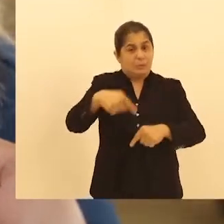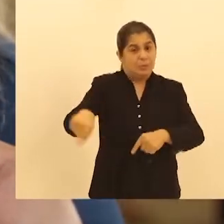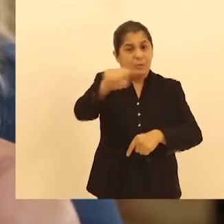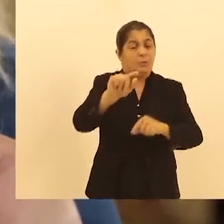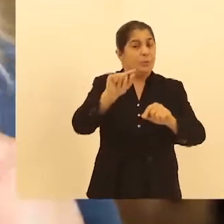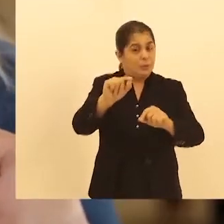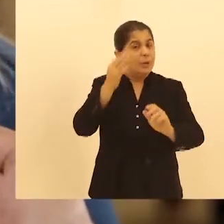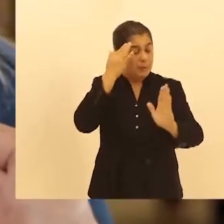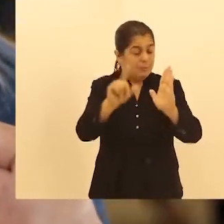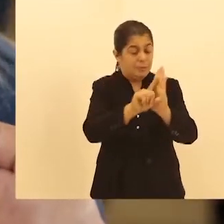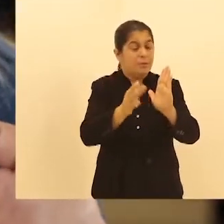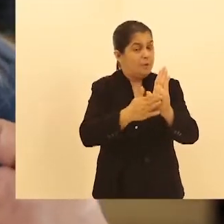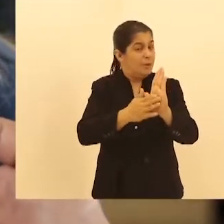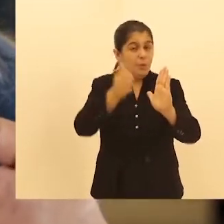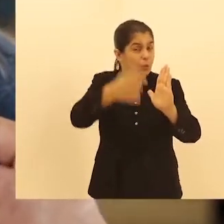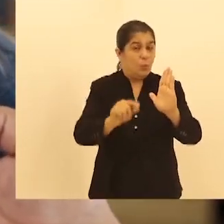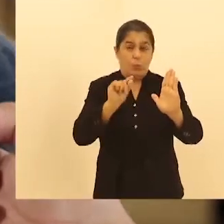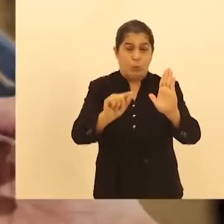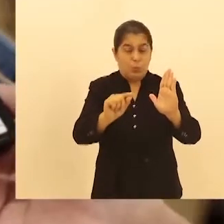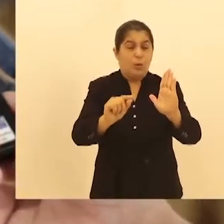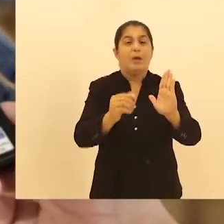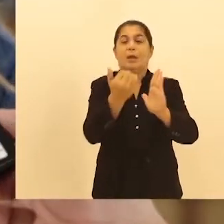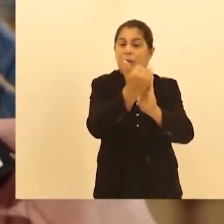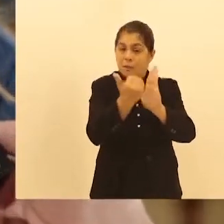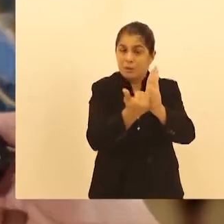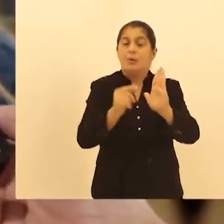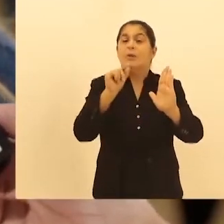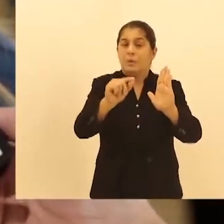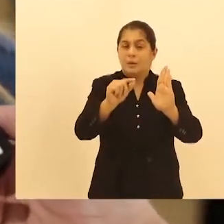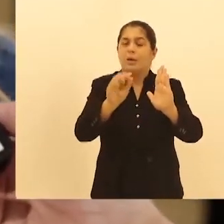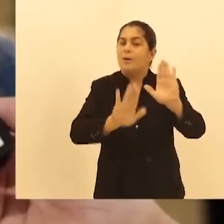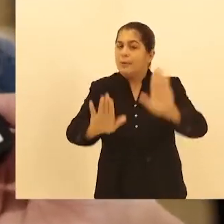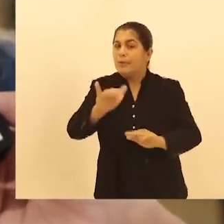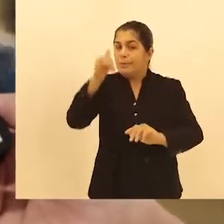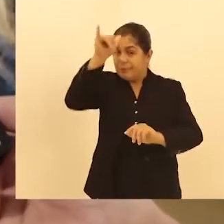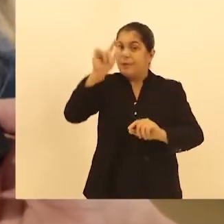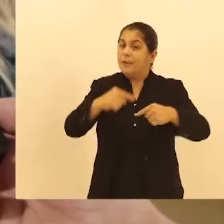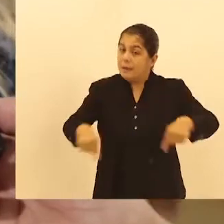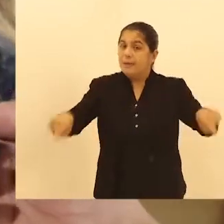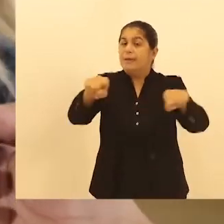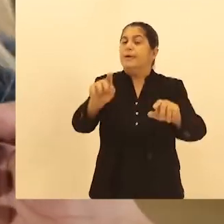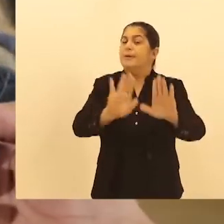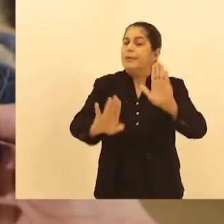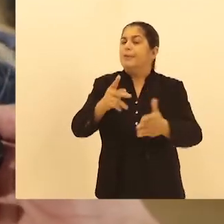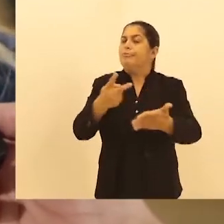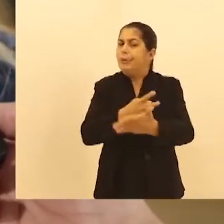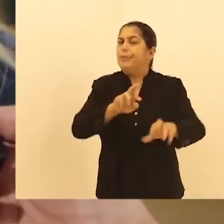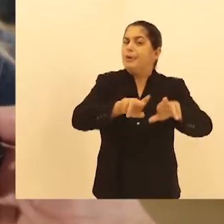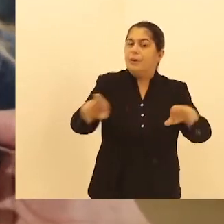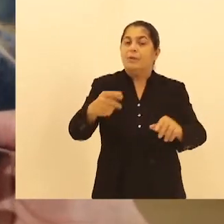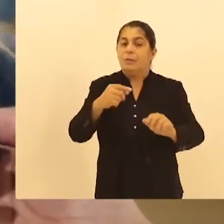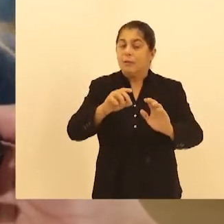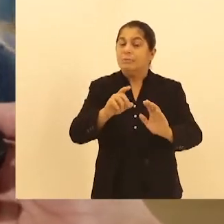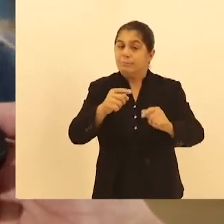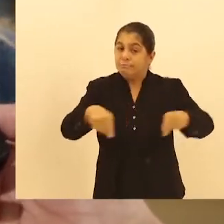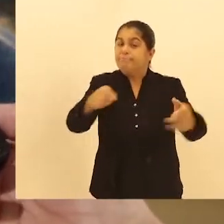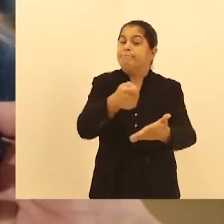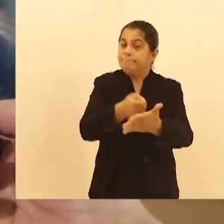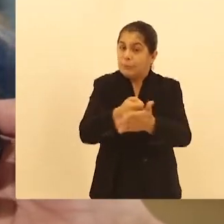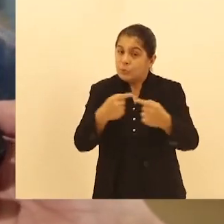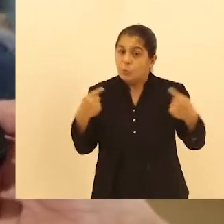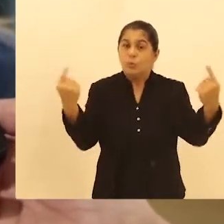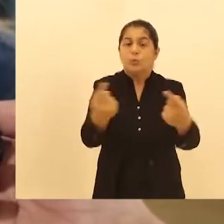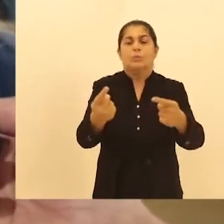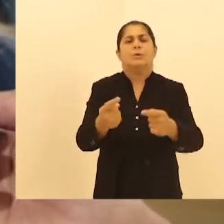todos a própria legislação diz que essa questão da prevenção é dever não só nosso enquanto cidadãos mas dever de